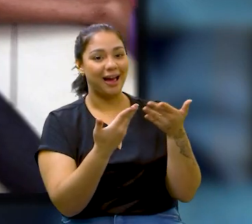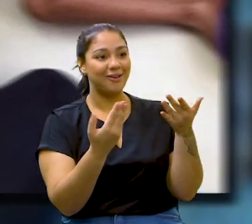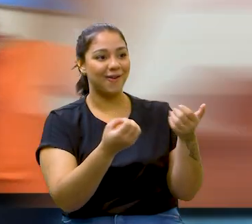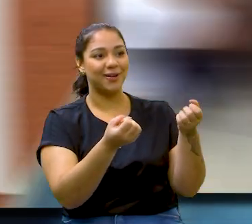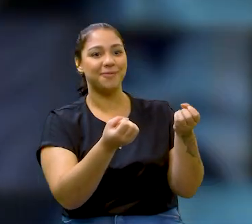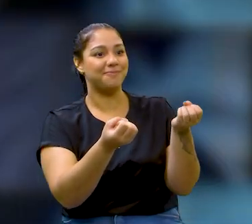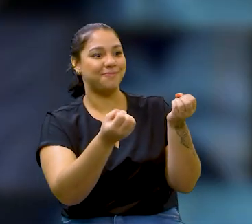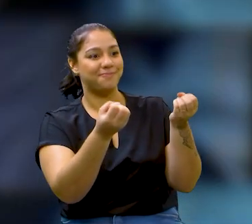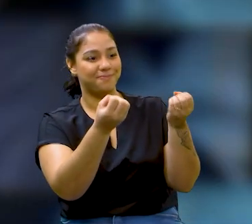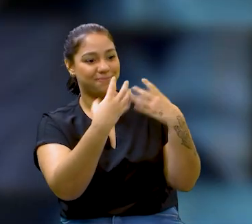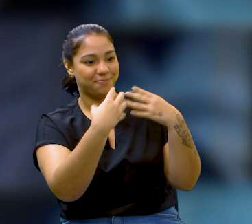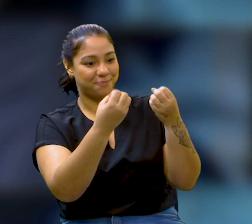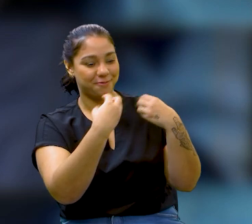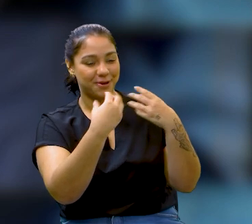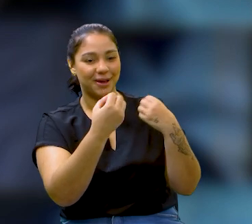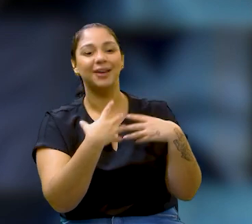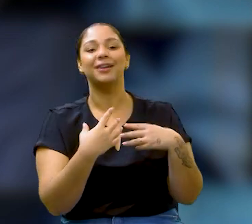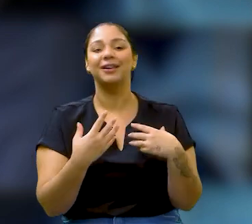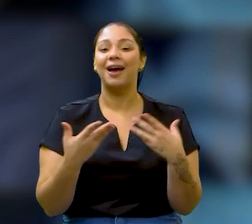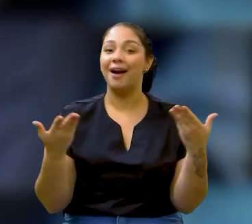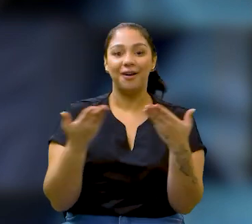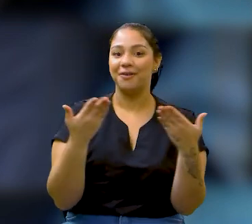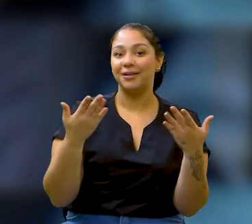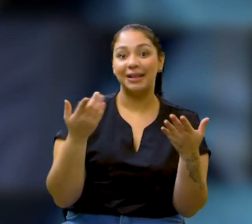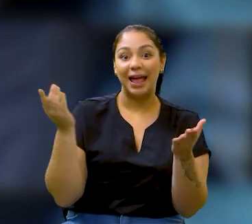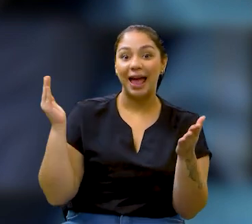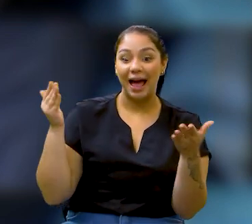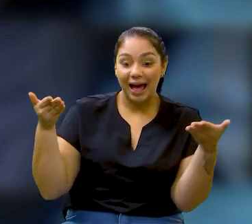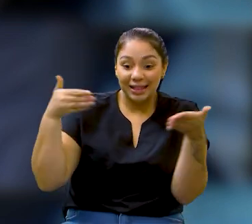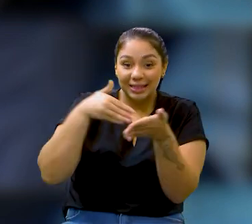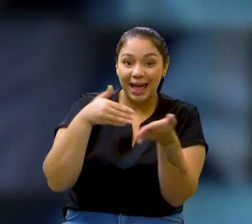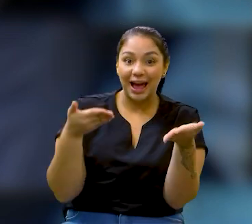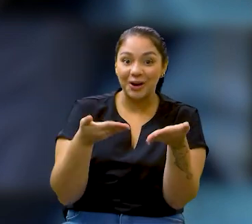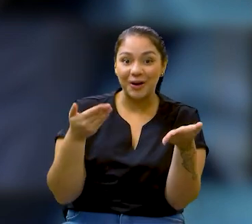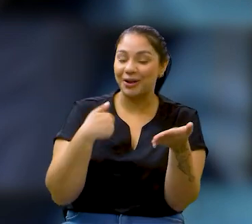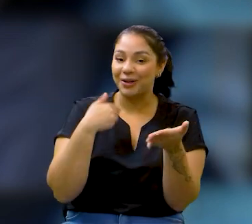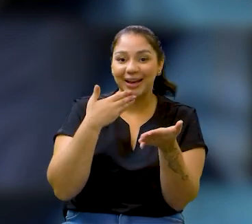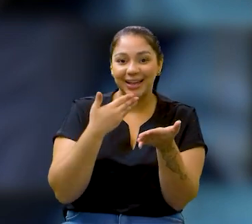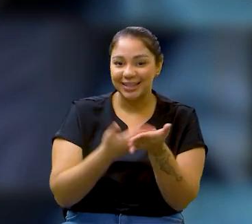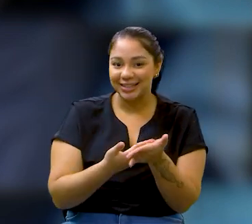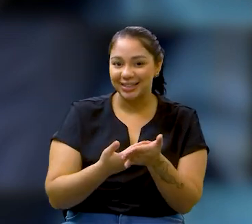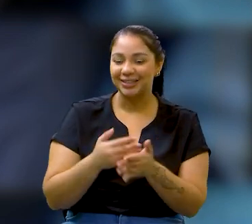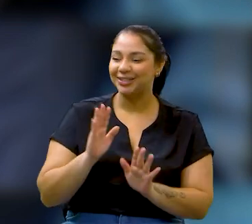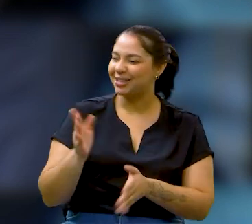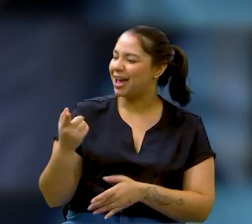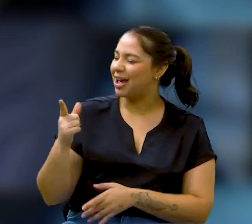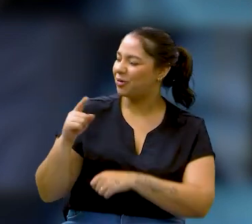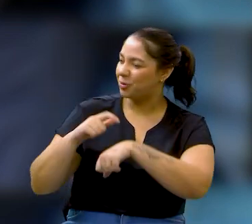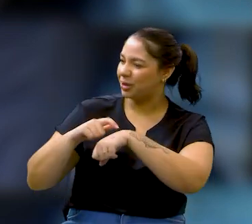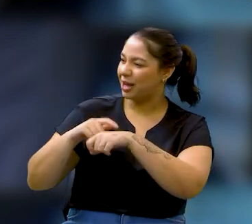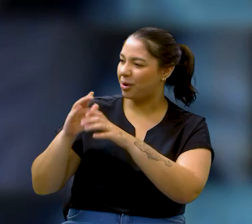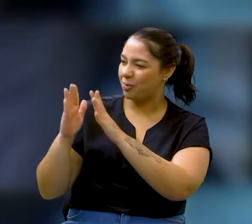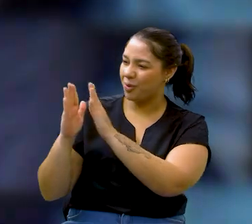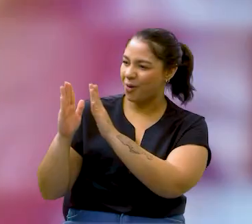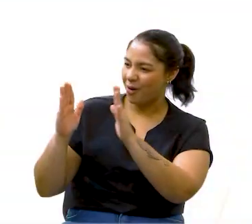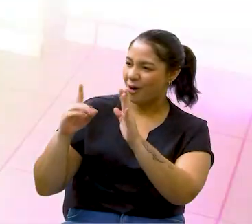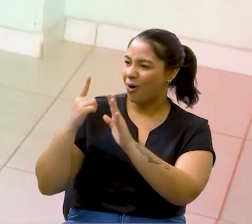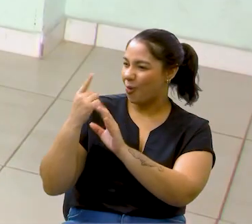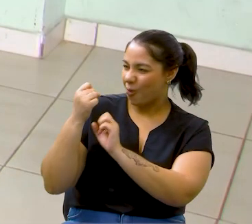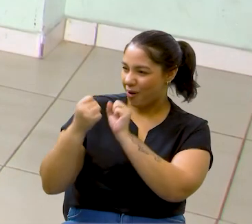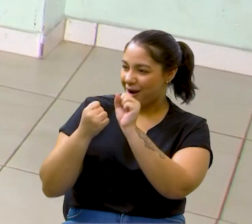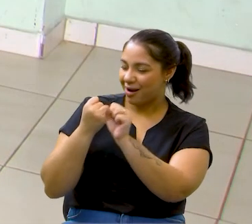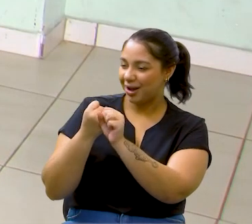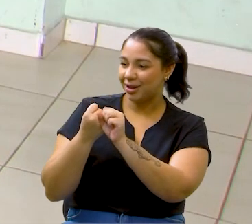aqui no Semente Esperança. Então, até hoje eu não acredito. Já faz um pouquinho mais de um ano que você falou, né? Já